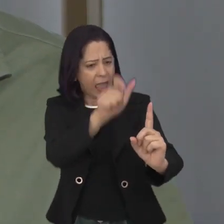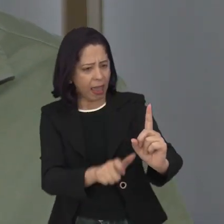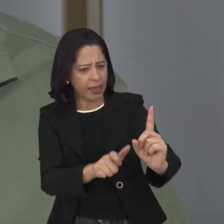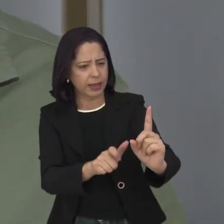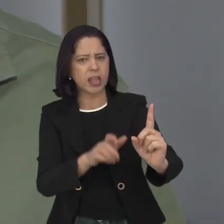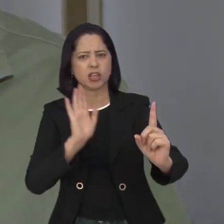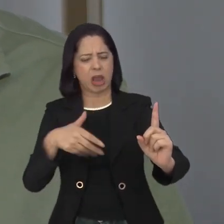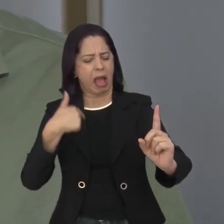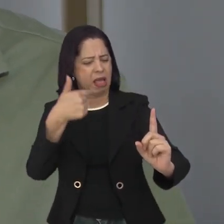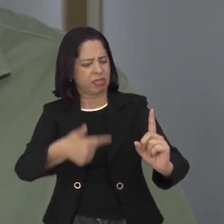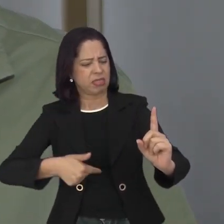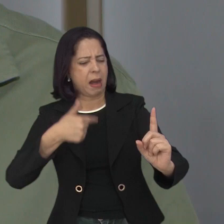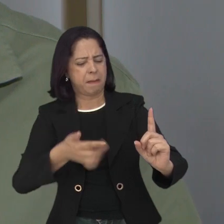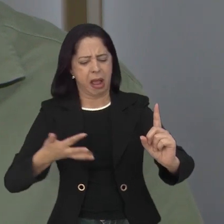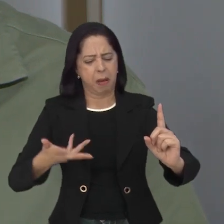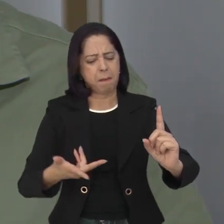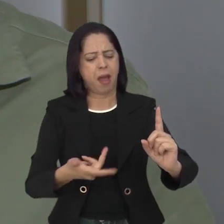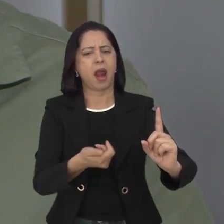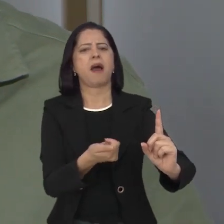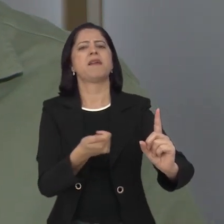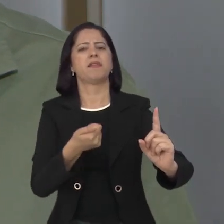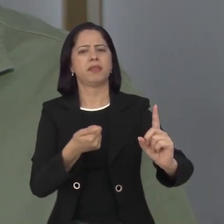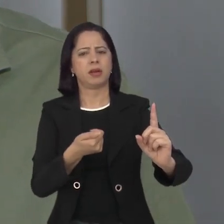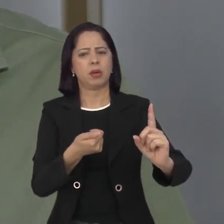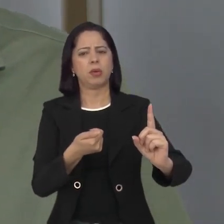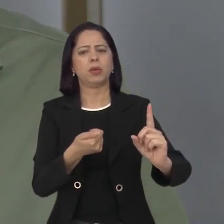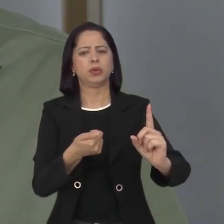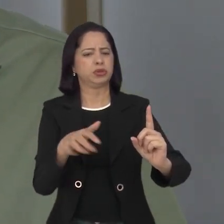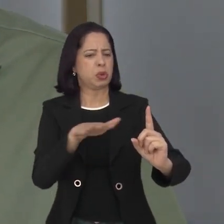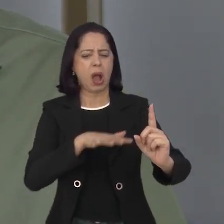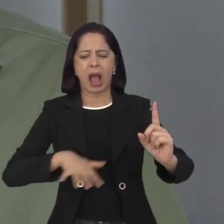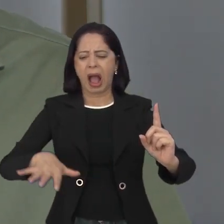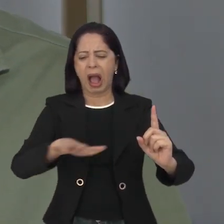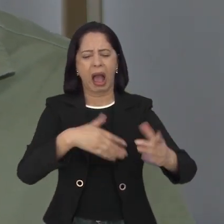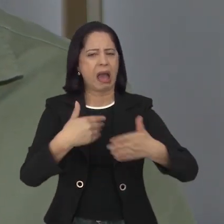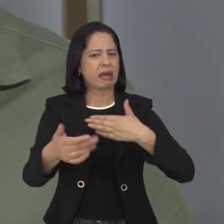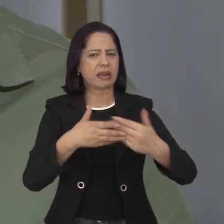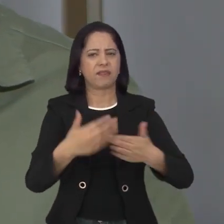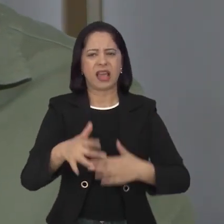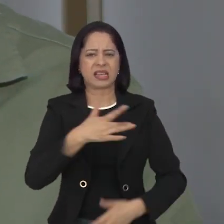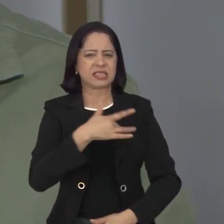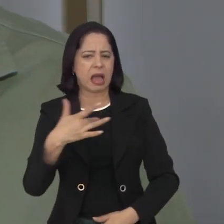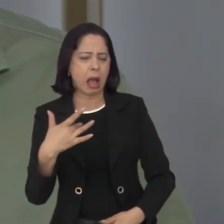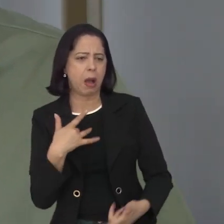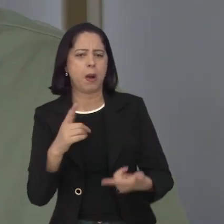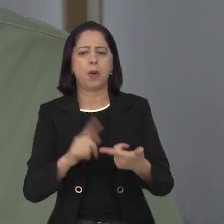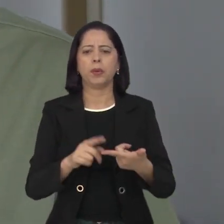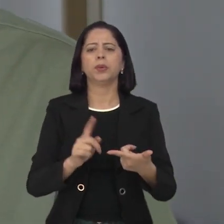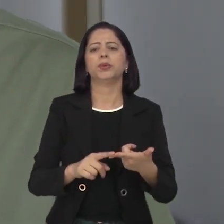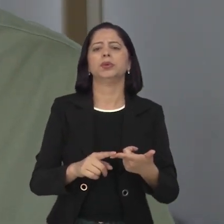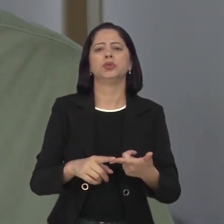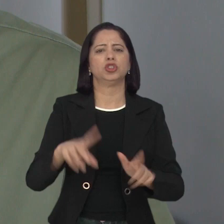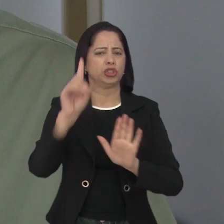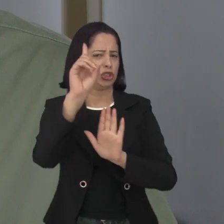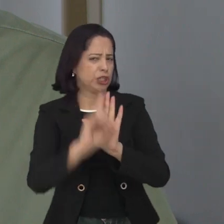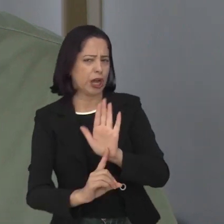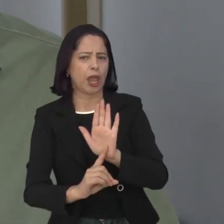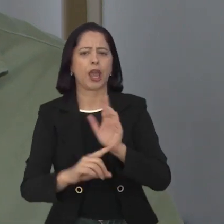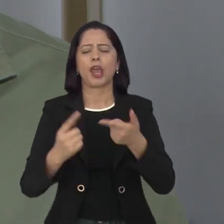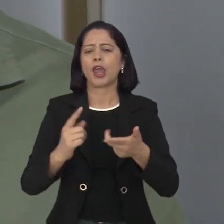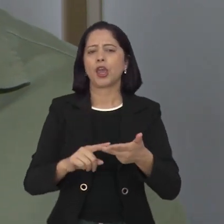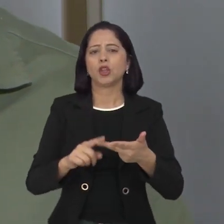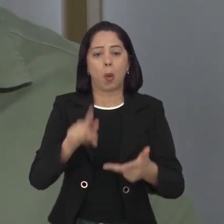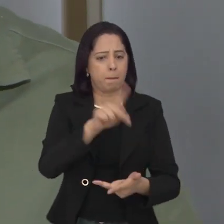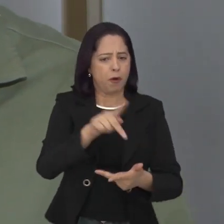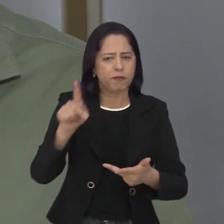não é nascida Senor José mas mas prestou inúmeros trabalhos do Senor José dos Campos na área que ele trabalha seja na área de saúde na